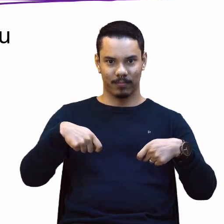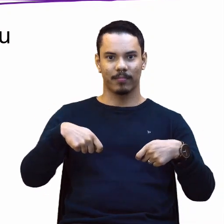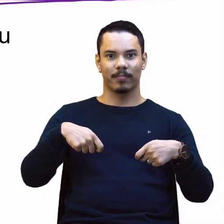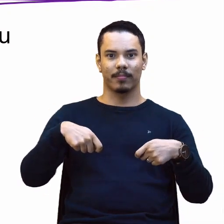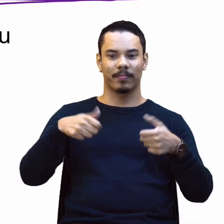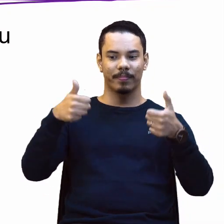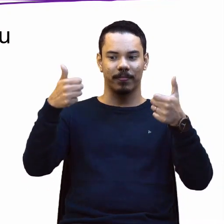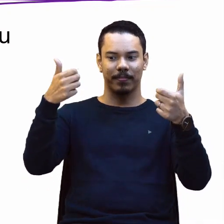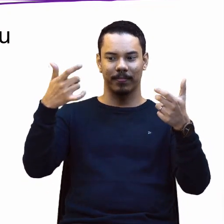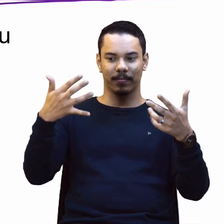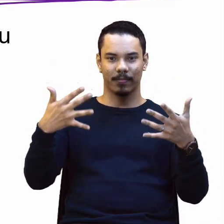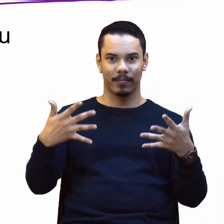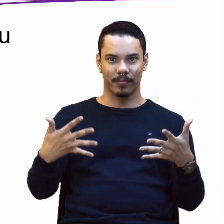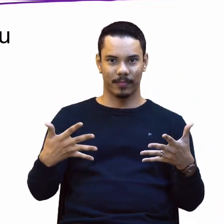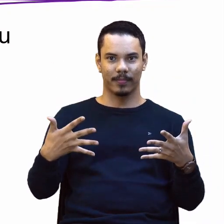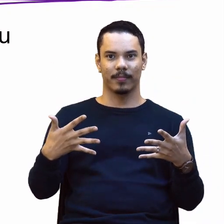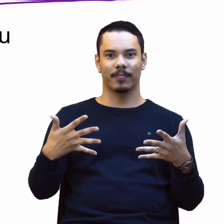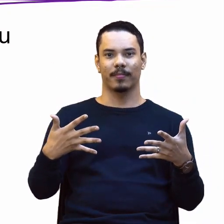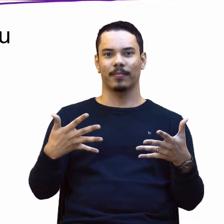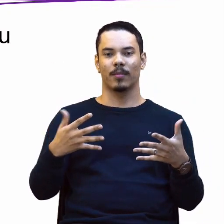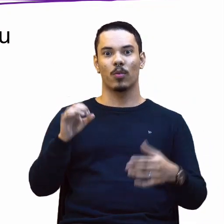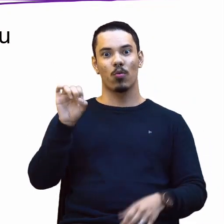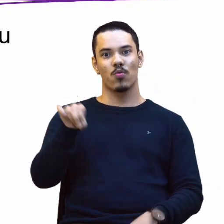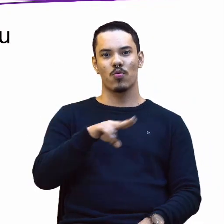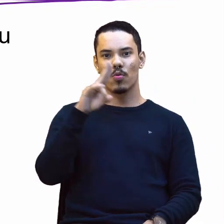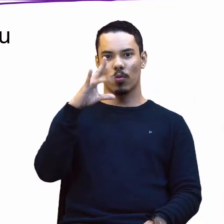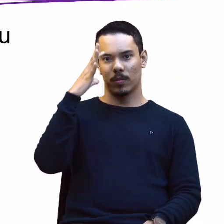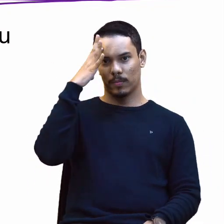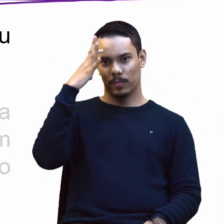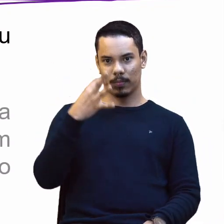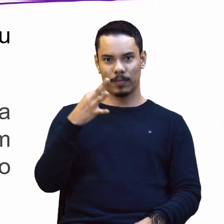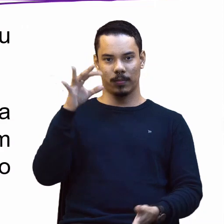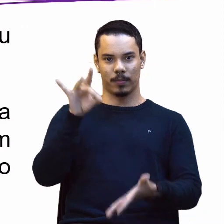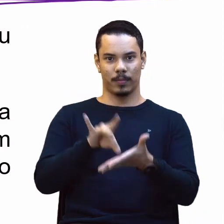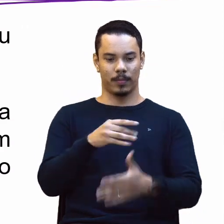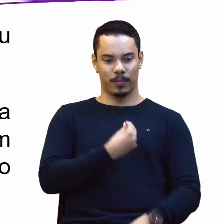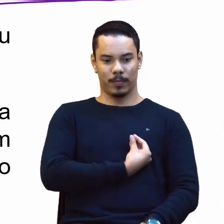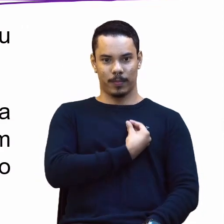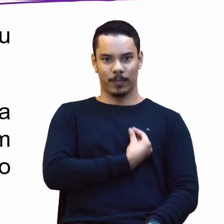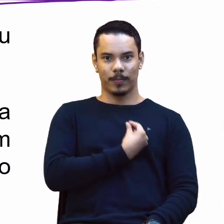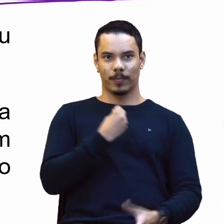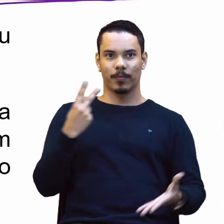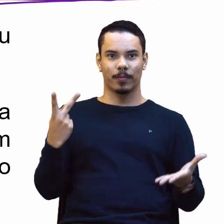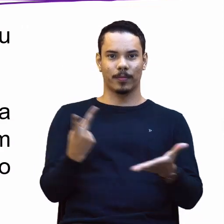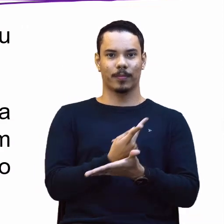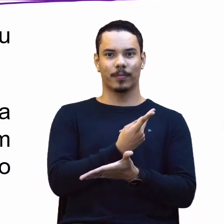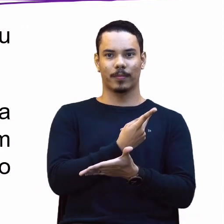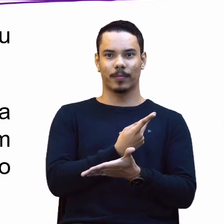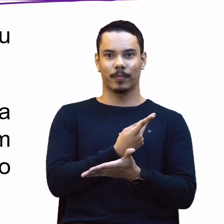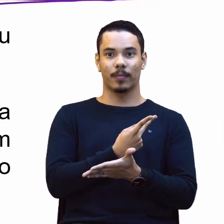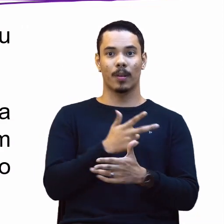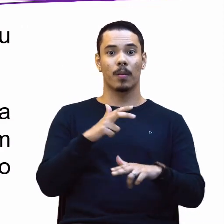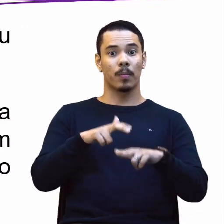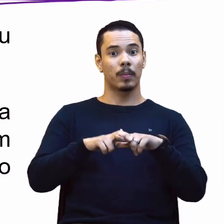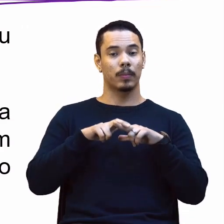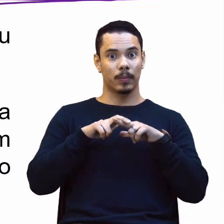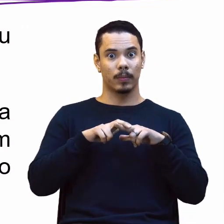explicação ou interpretação da realidade dos acontecimentos. Para aqueles